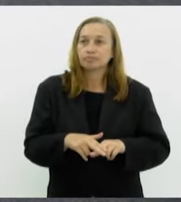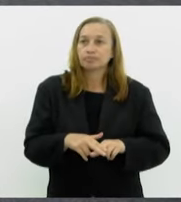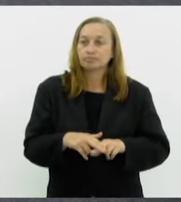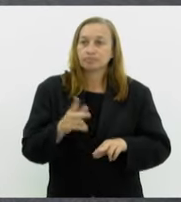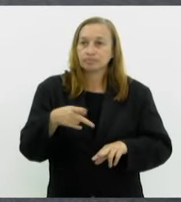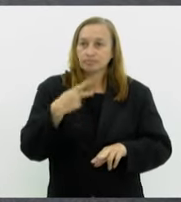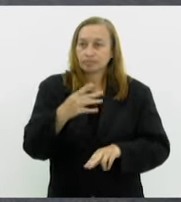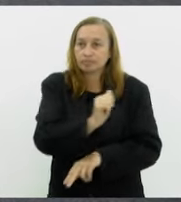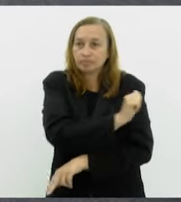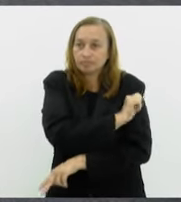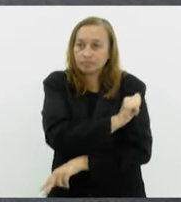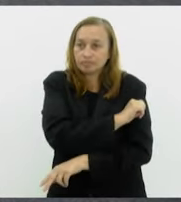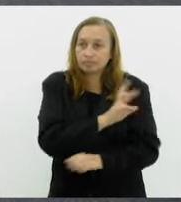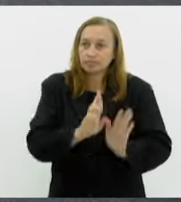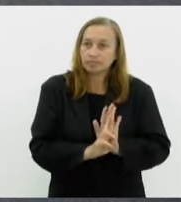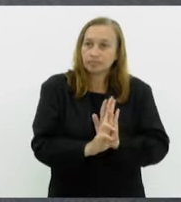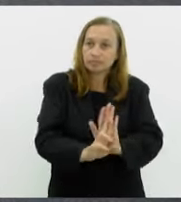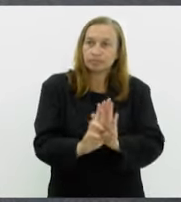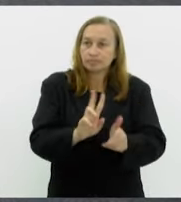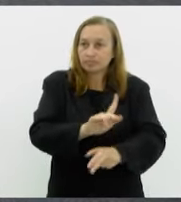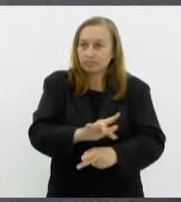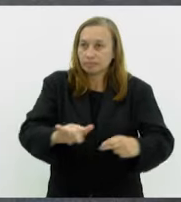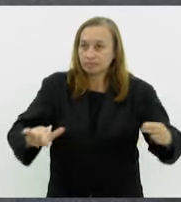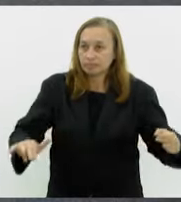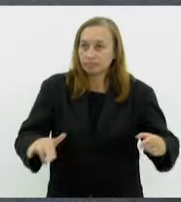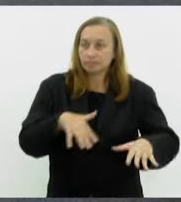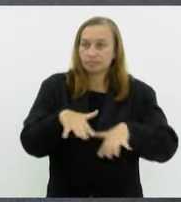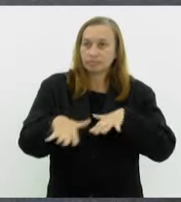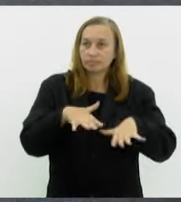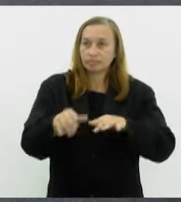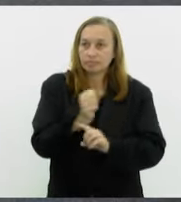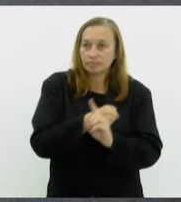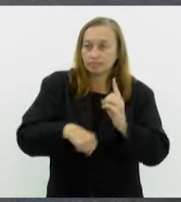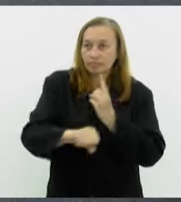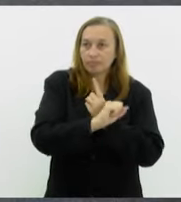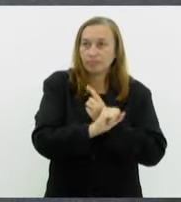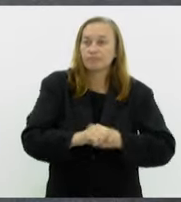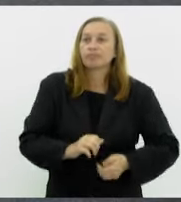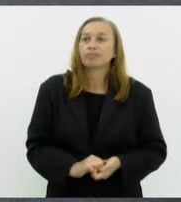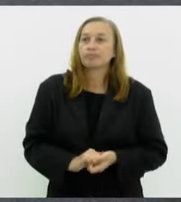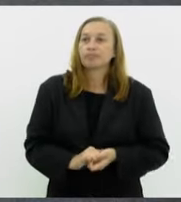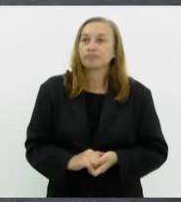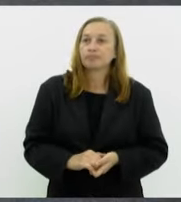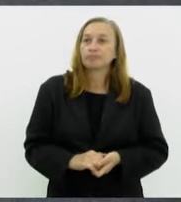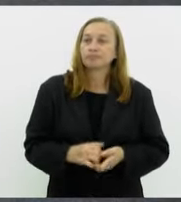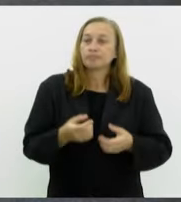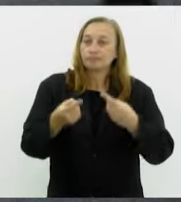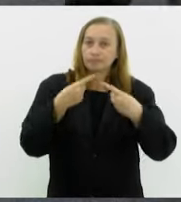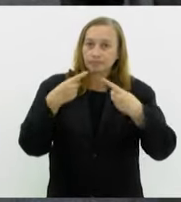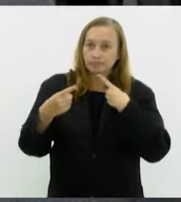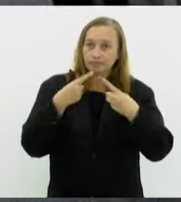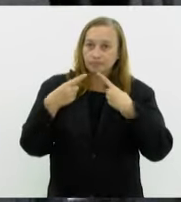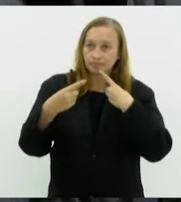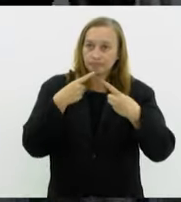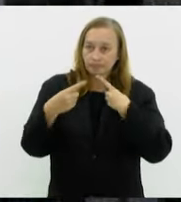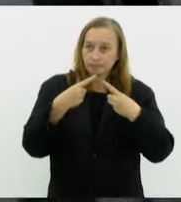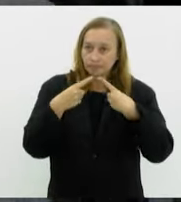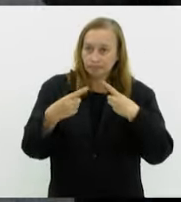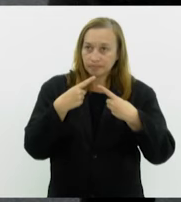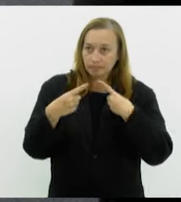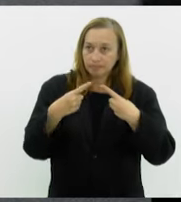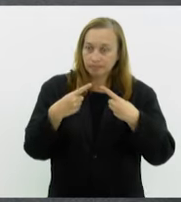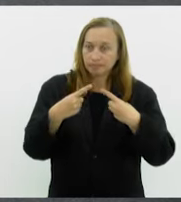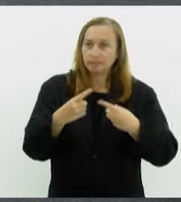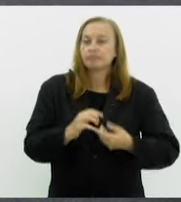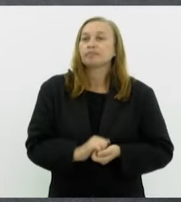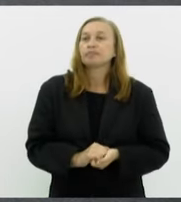estudantes representando a diversidade do movimento social, foram tentar dialogar com a força que tem e com os